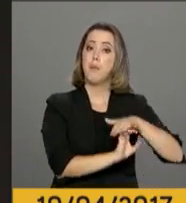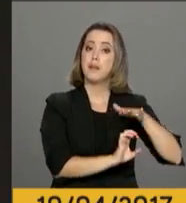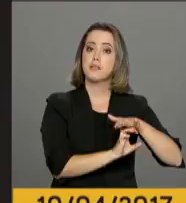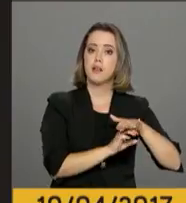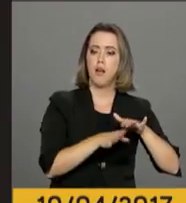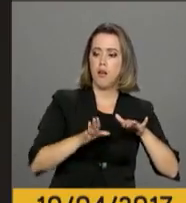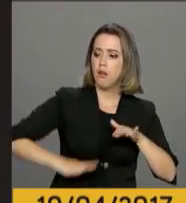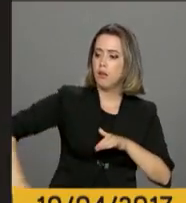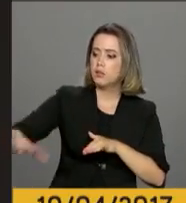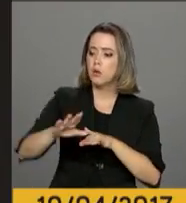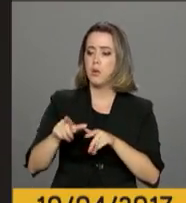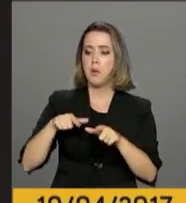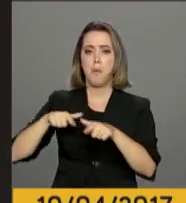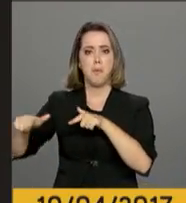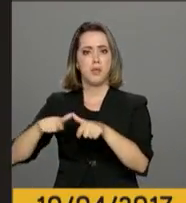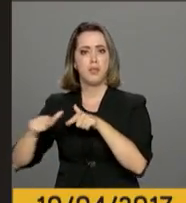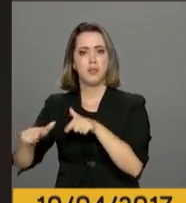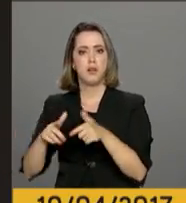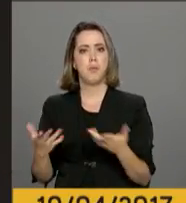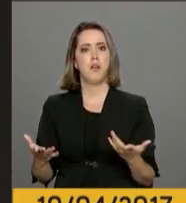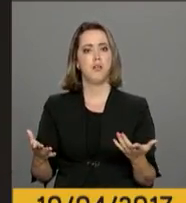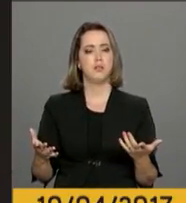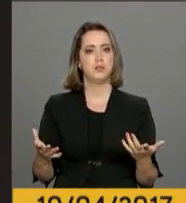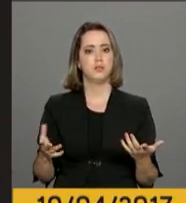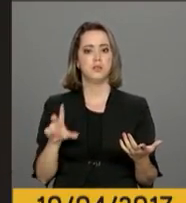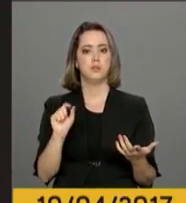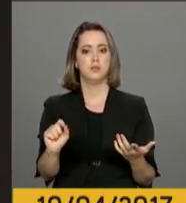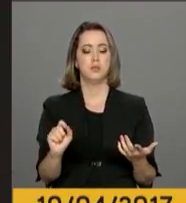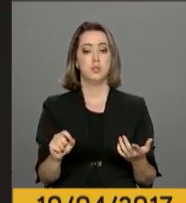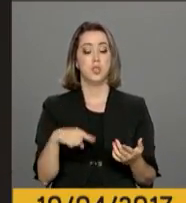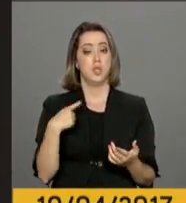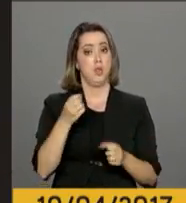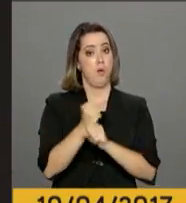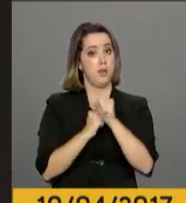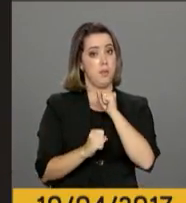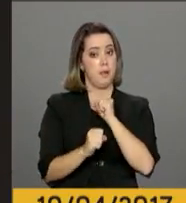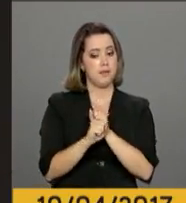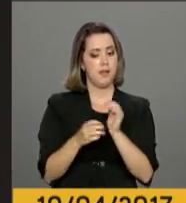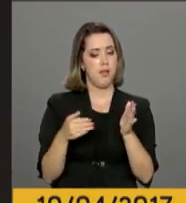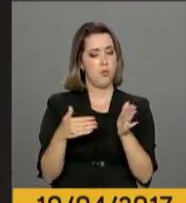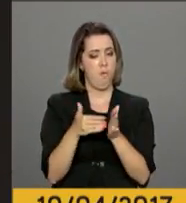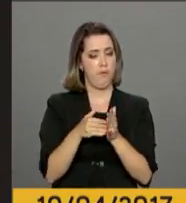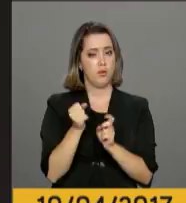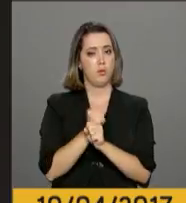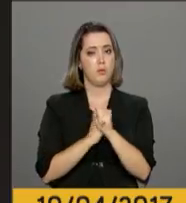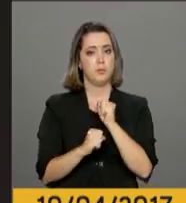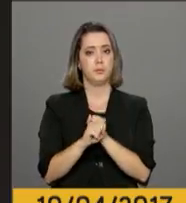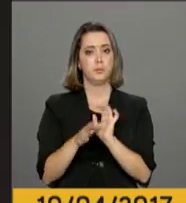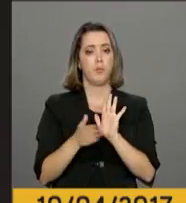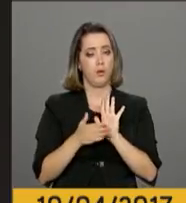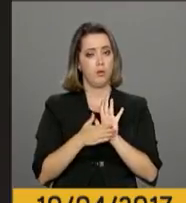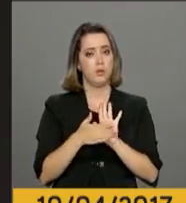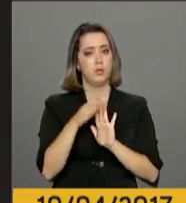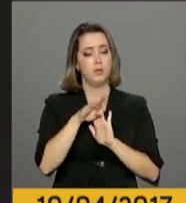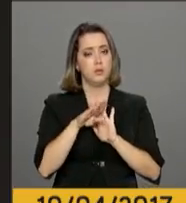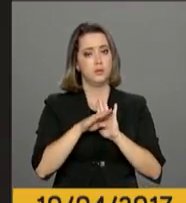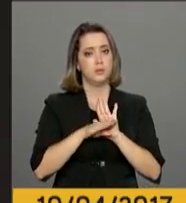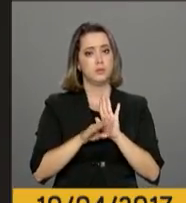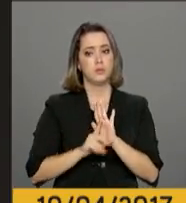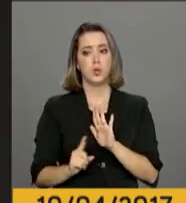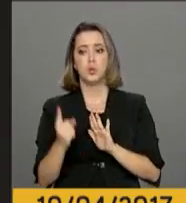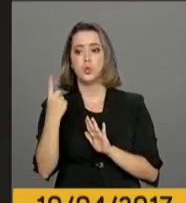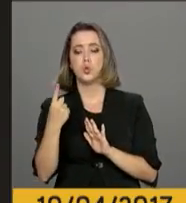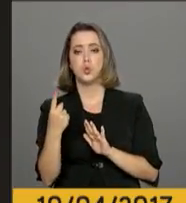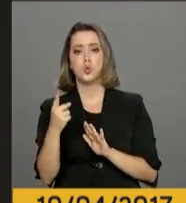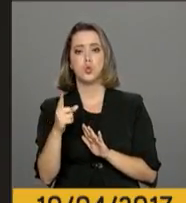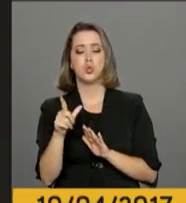e empregadores. E no fim do ano passado, nós mandamos esse projeto ao Congresso Nacional, quando de um lado